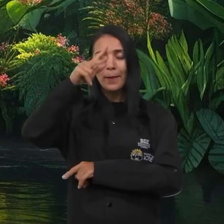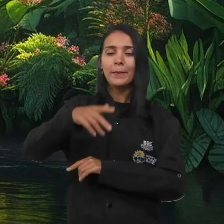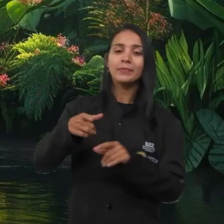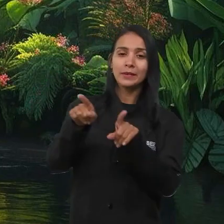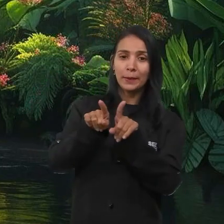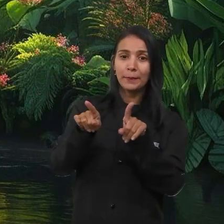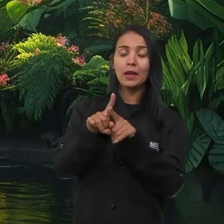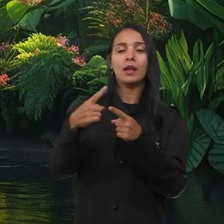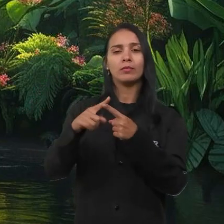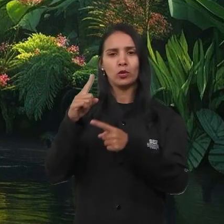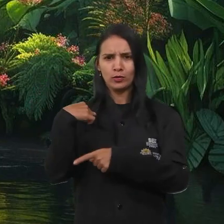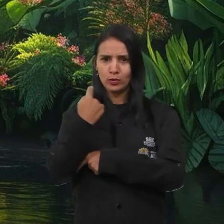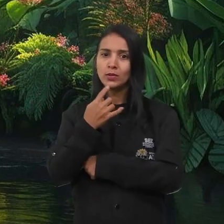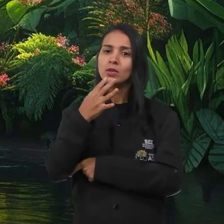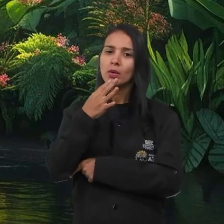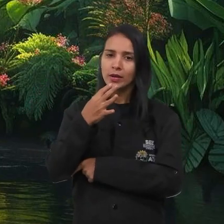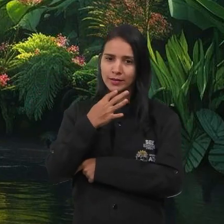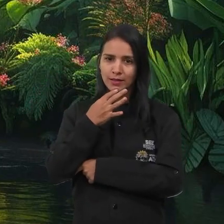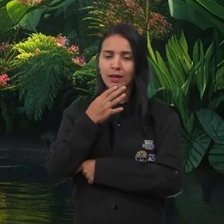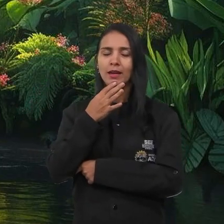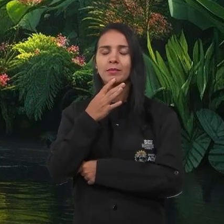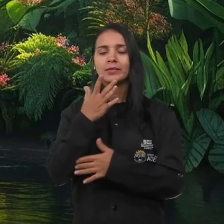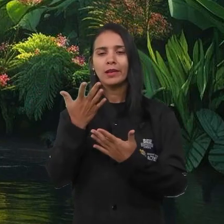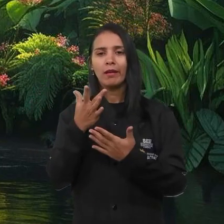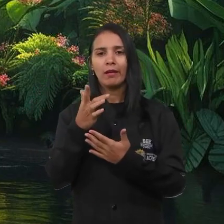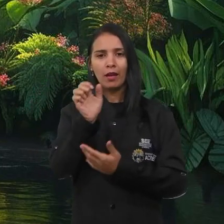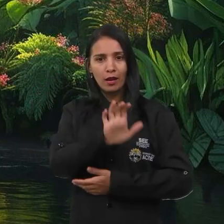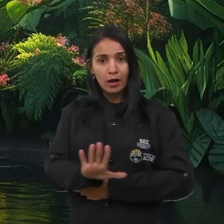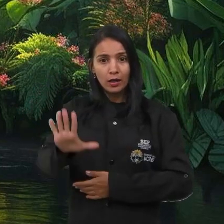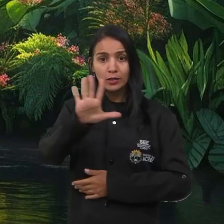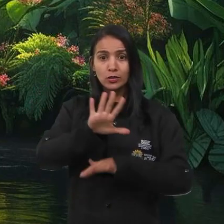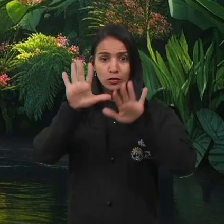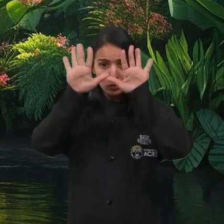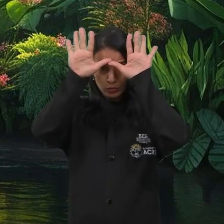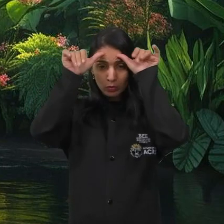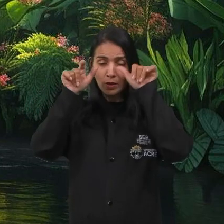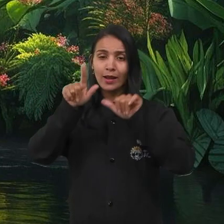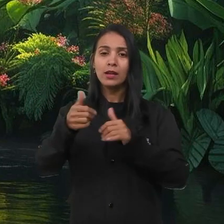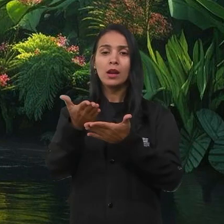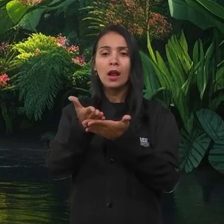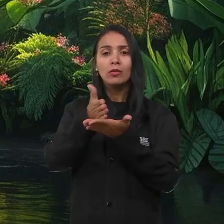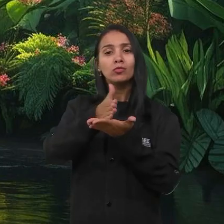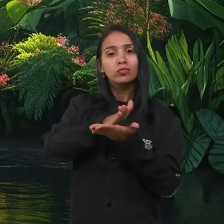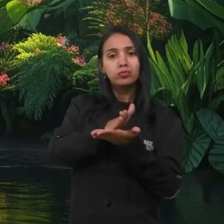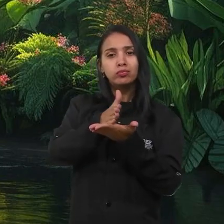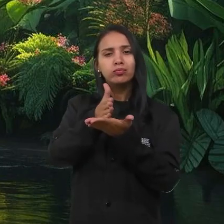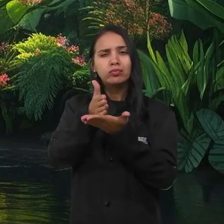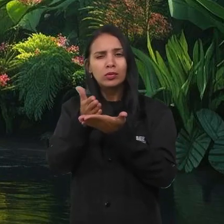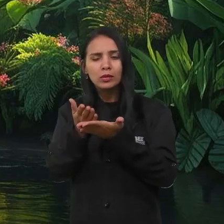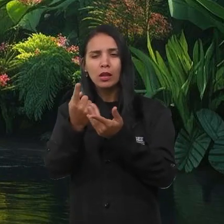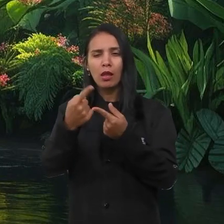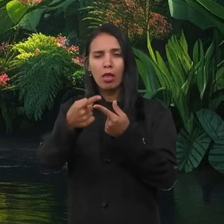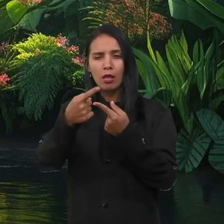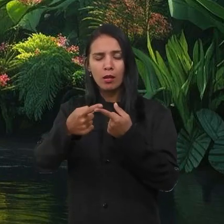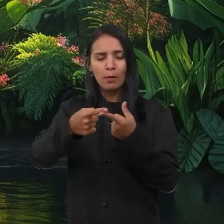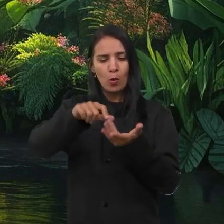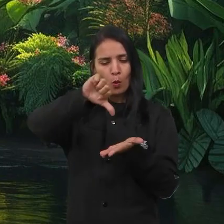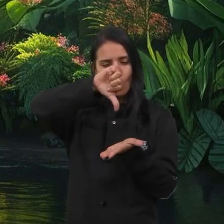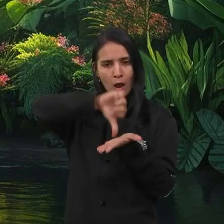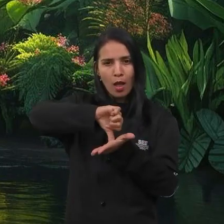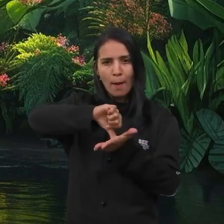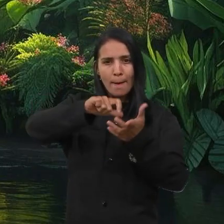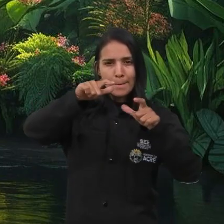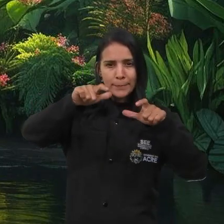pouco aí da história do Acre. Então, o Acre é uma região de fronteira ele tem uma localização ali